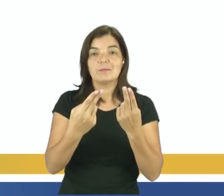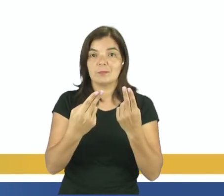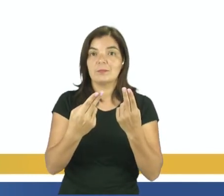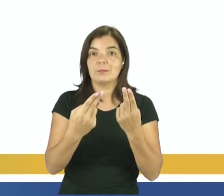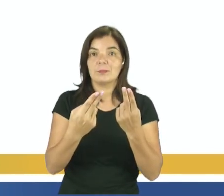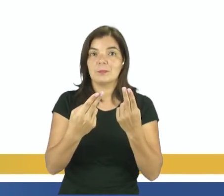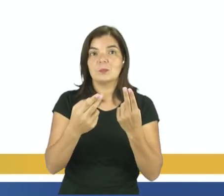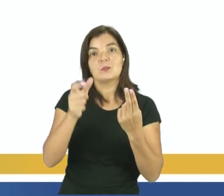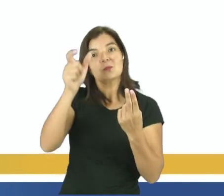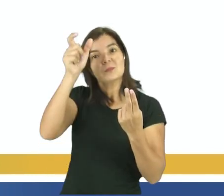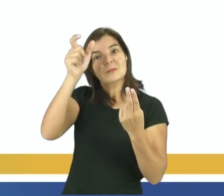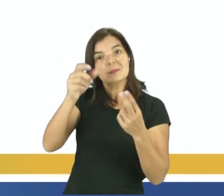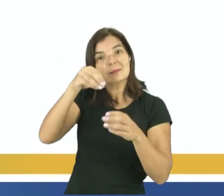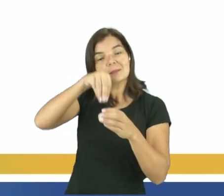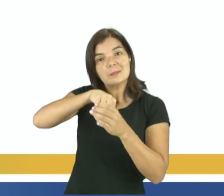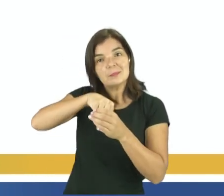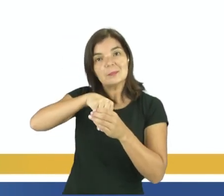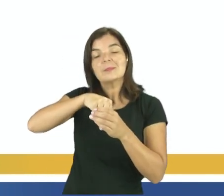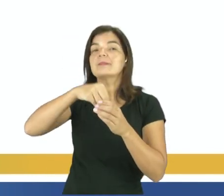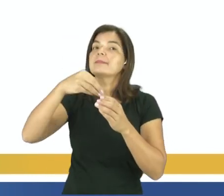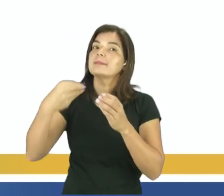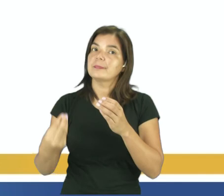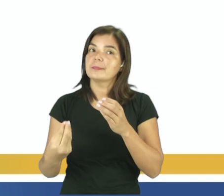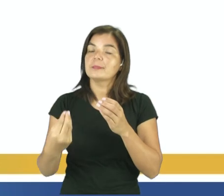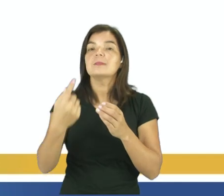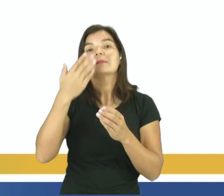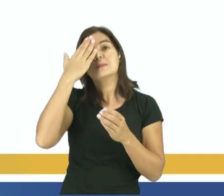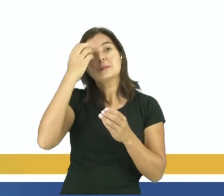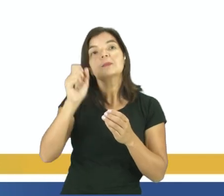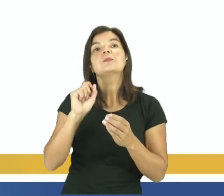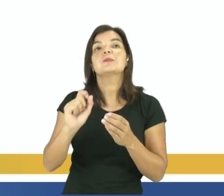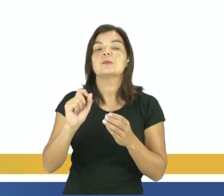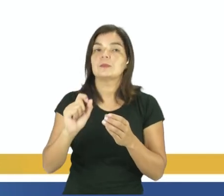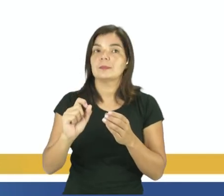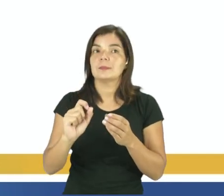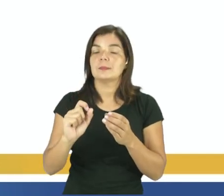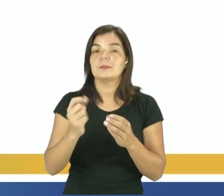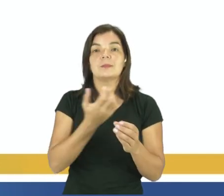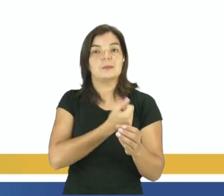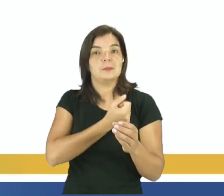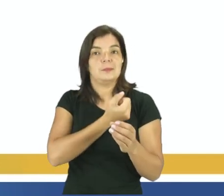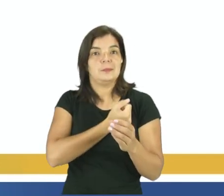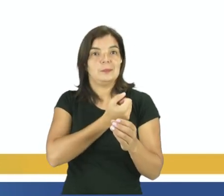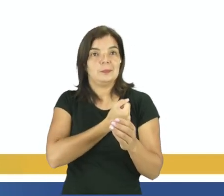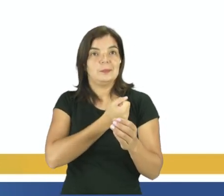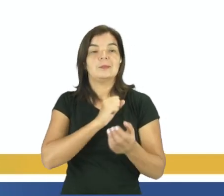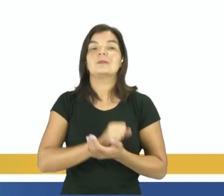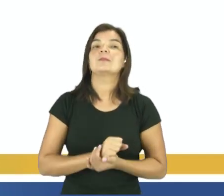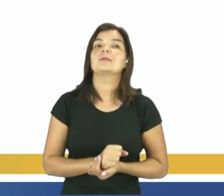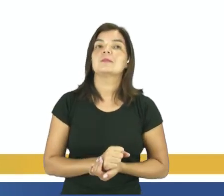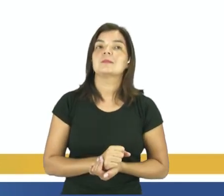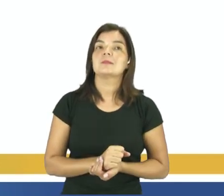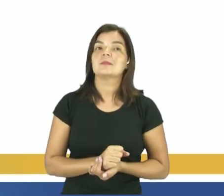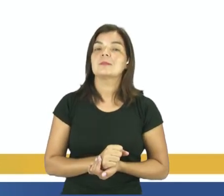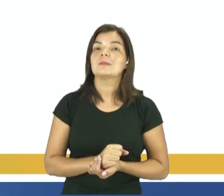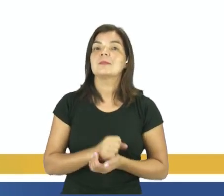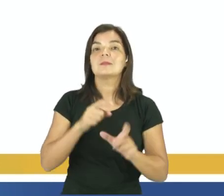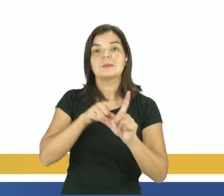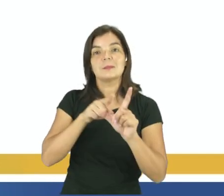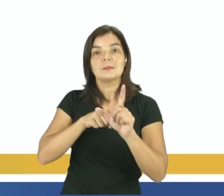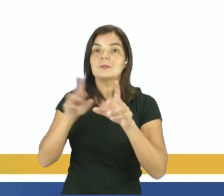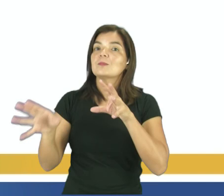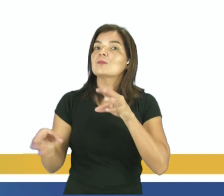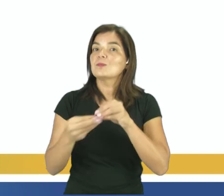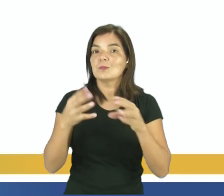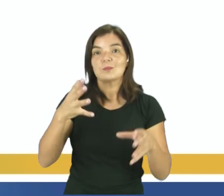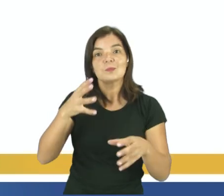ângulos alternos externos. E o que eu sei sobre eles? Que eles valem o quê? Que eles são o quê?